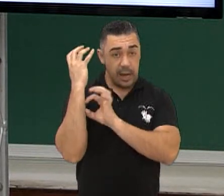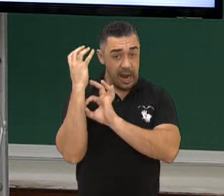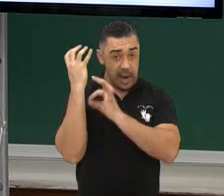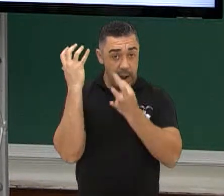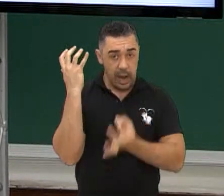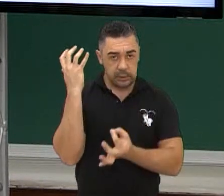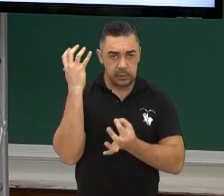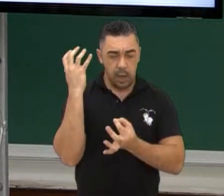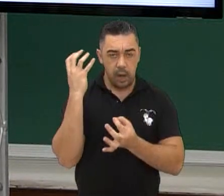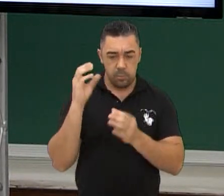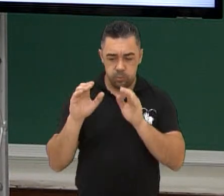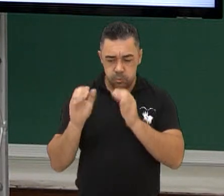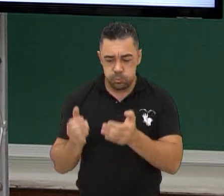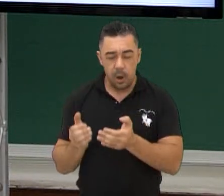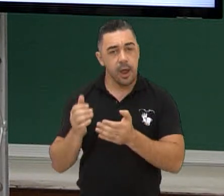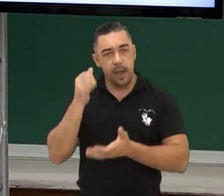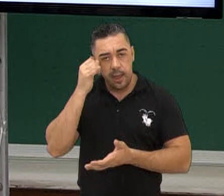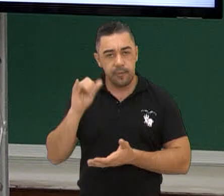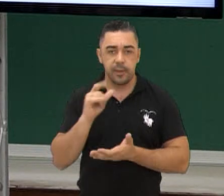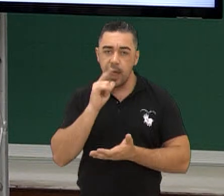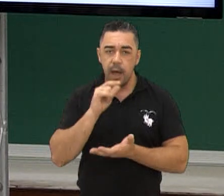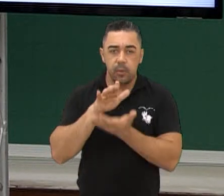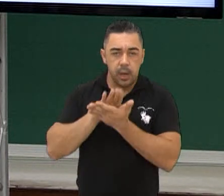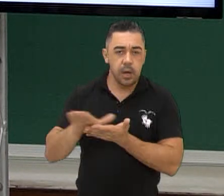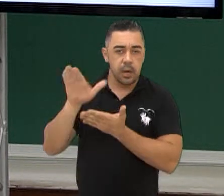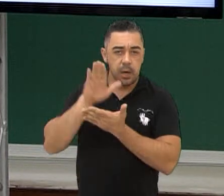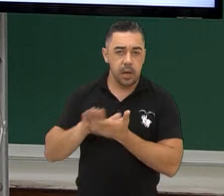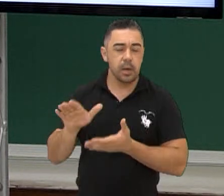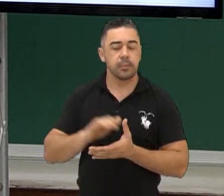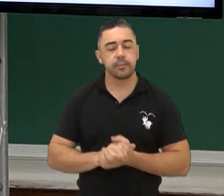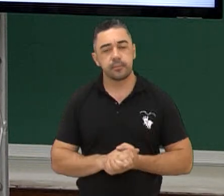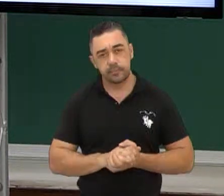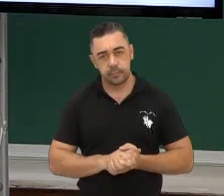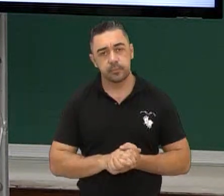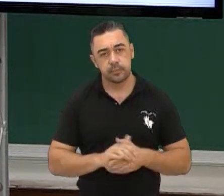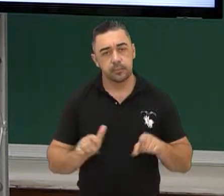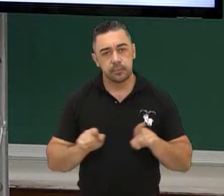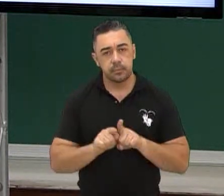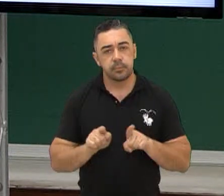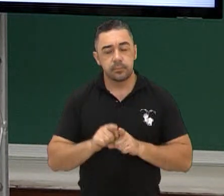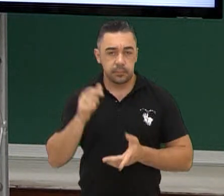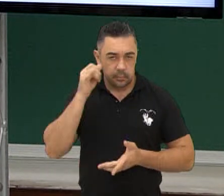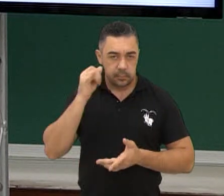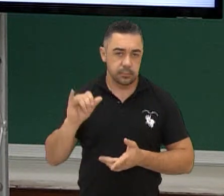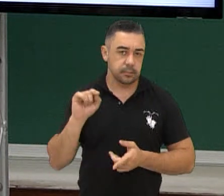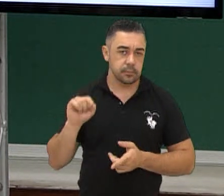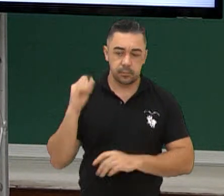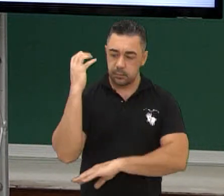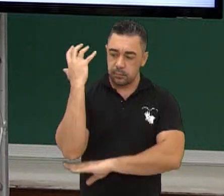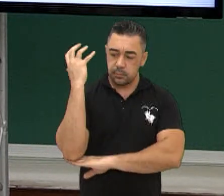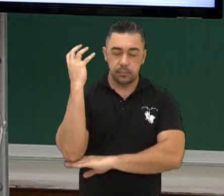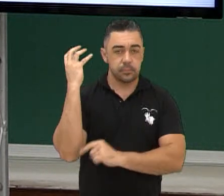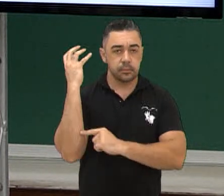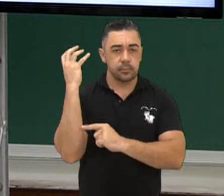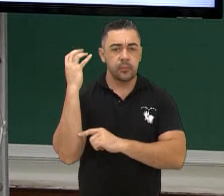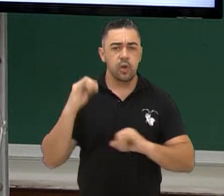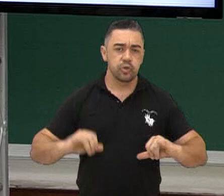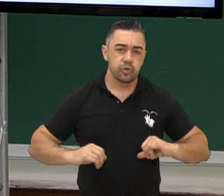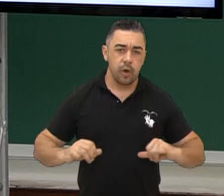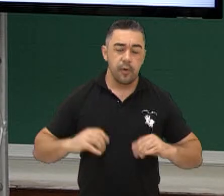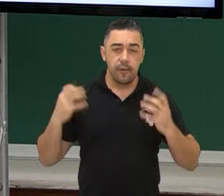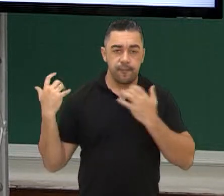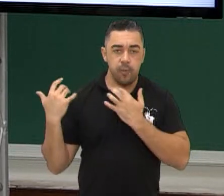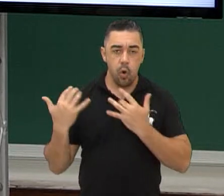Então, a casca grossa evita a perda de água e, ainda por cima, evita também que a planta sofra tanto com o